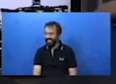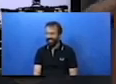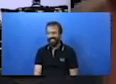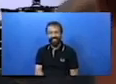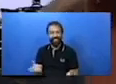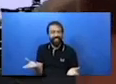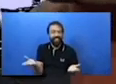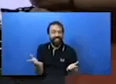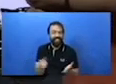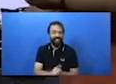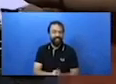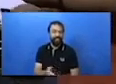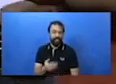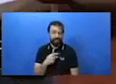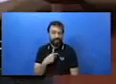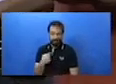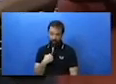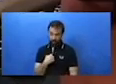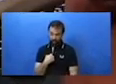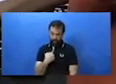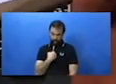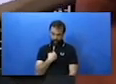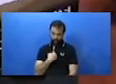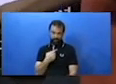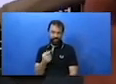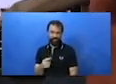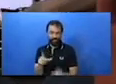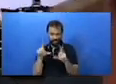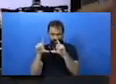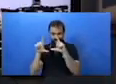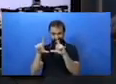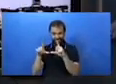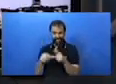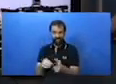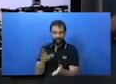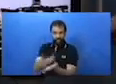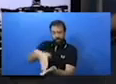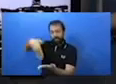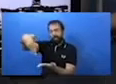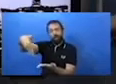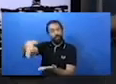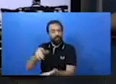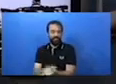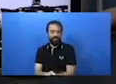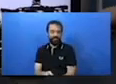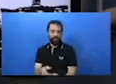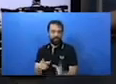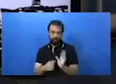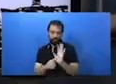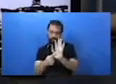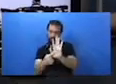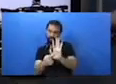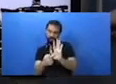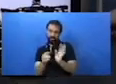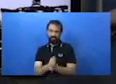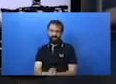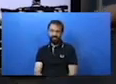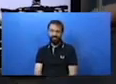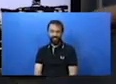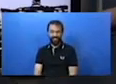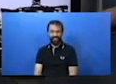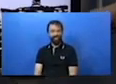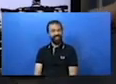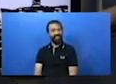Será que o professor Rafael vai colocar para nós aqui, ó, uma xilogravura? Será que ele vai mostrar esses dotes? E